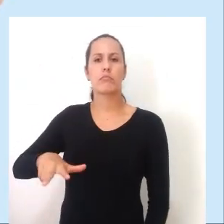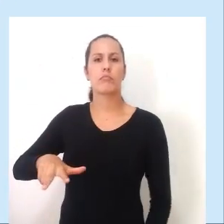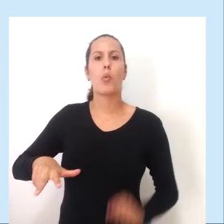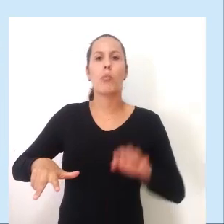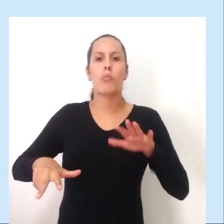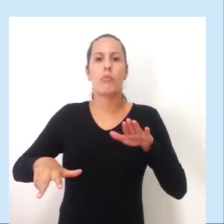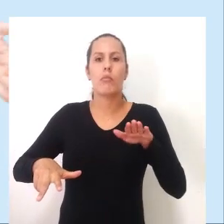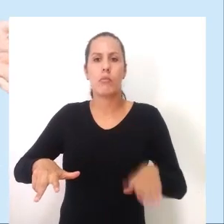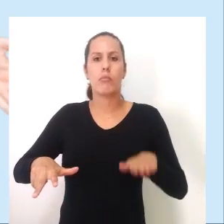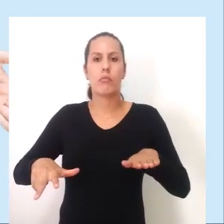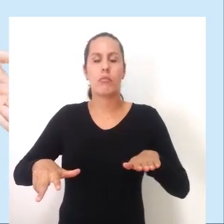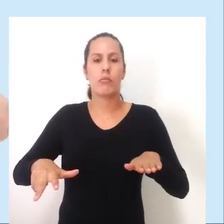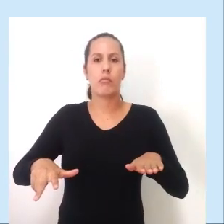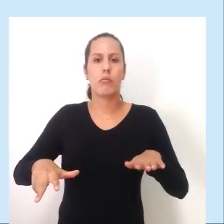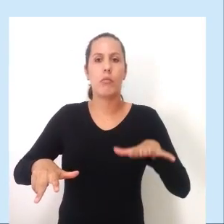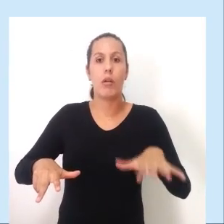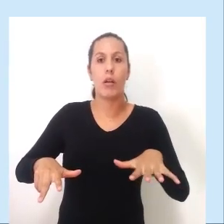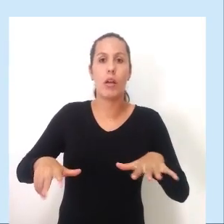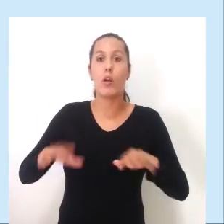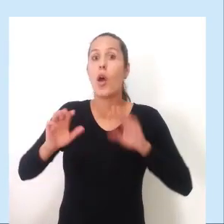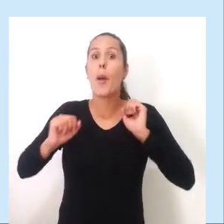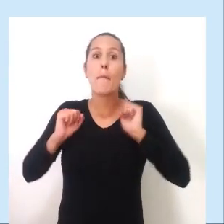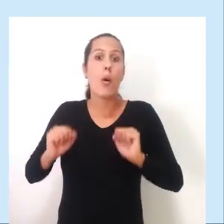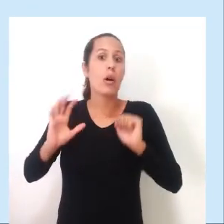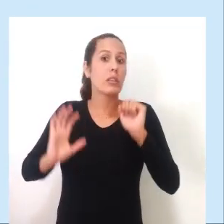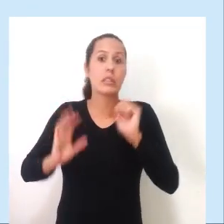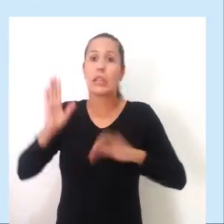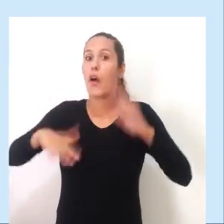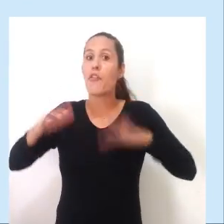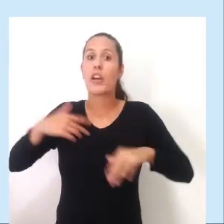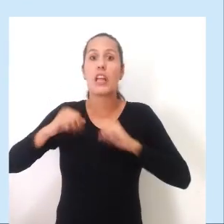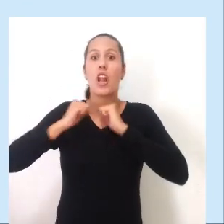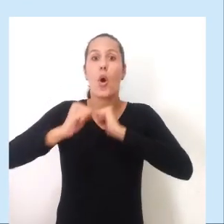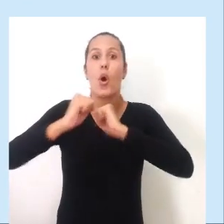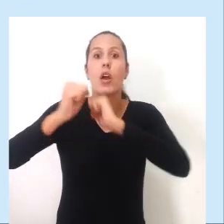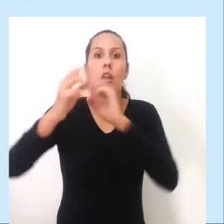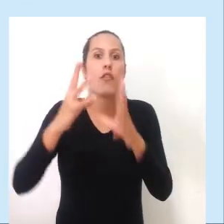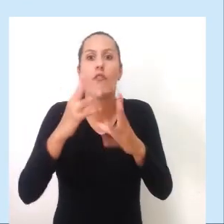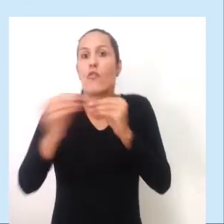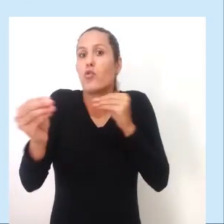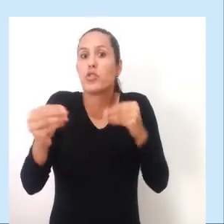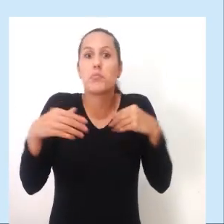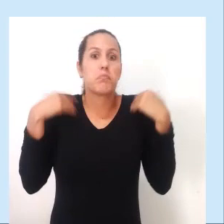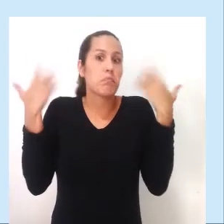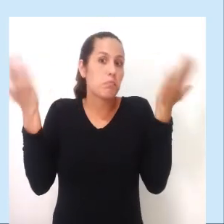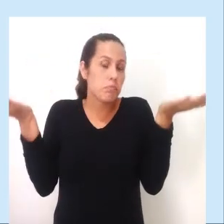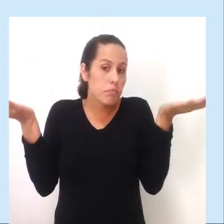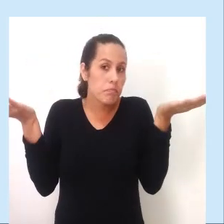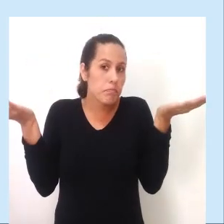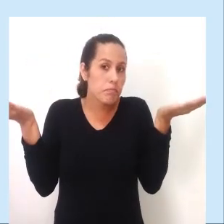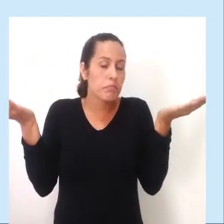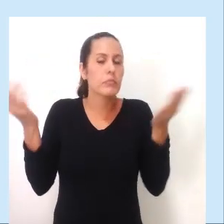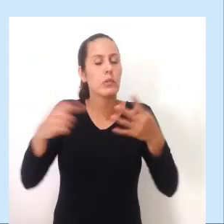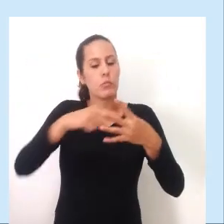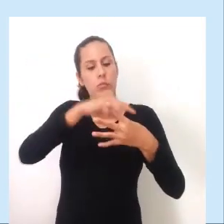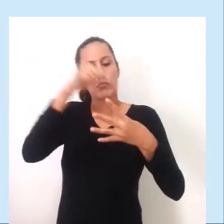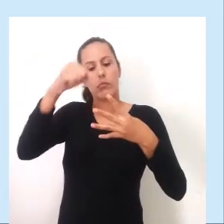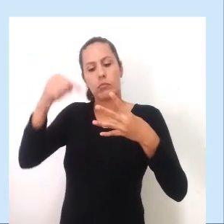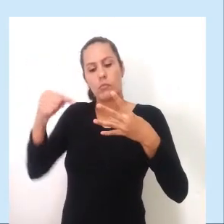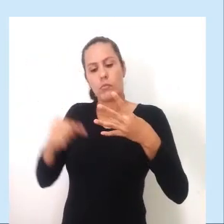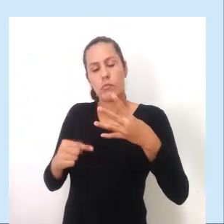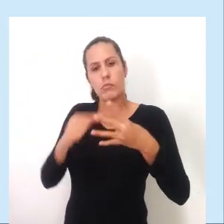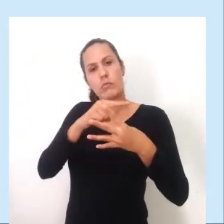qual atividade? Possa ser uma fuga, ok? Então, 4 tipos de